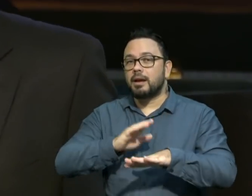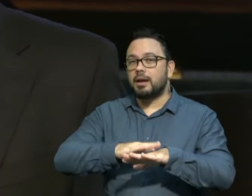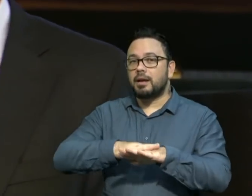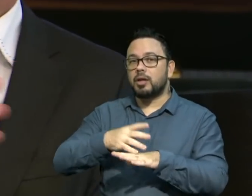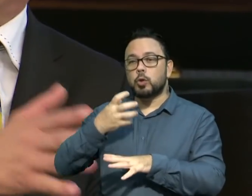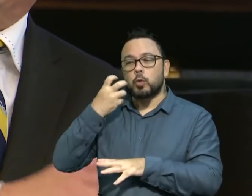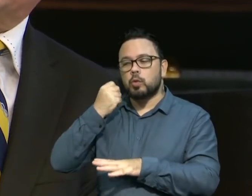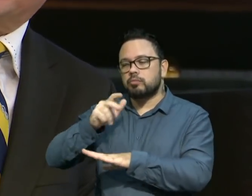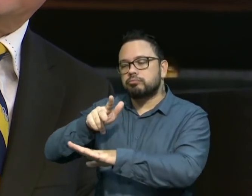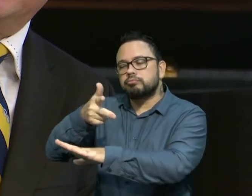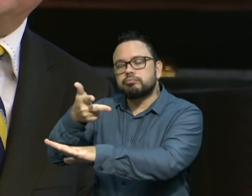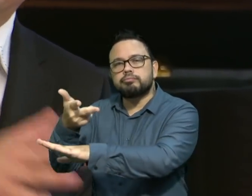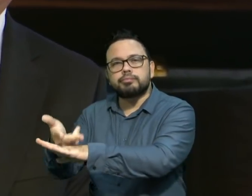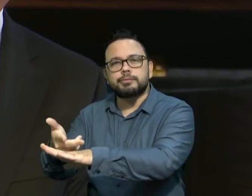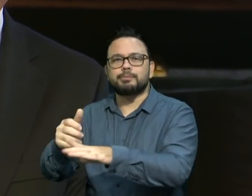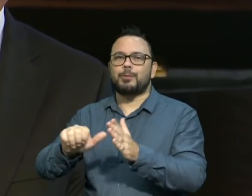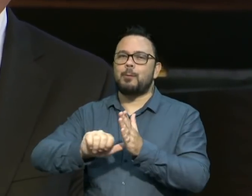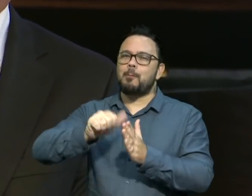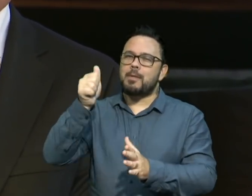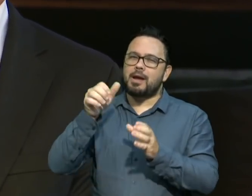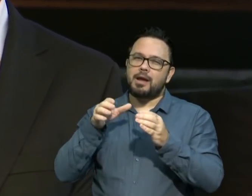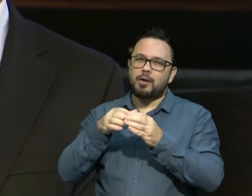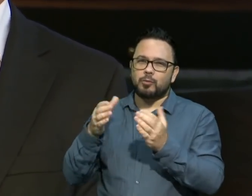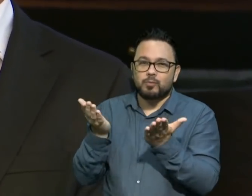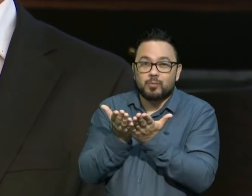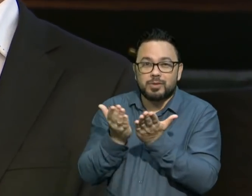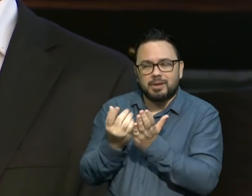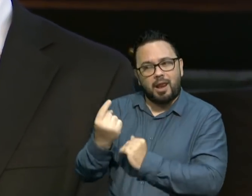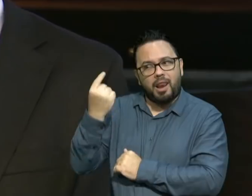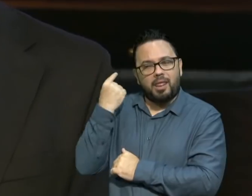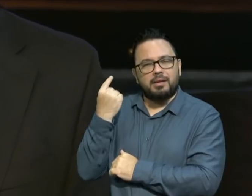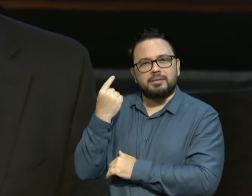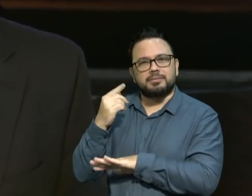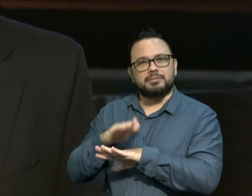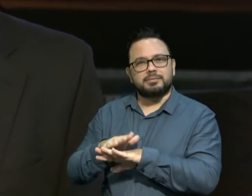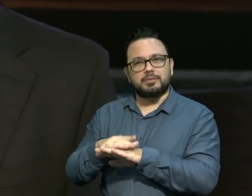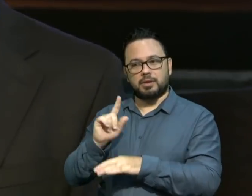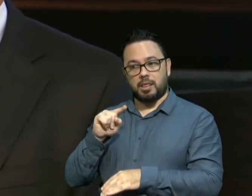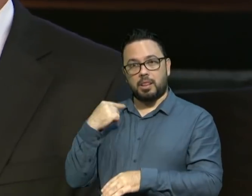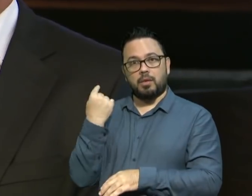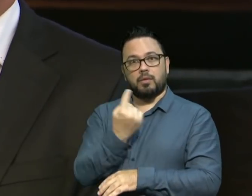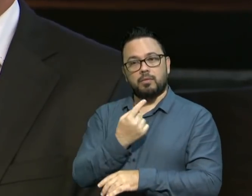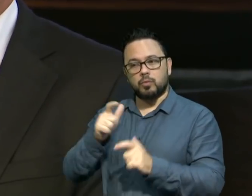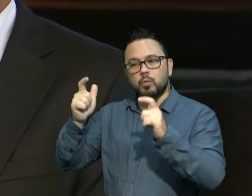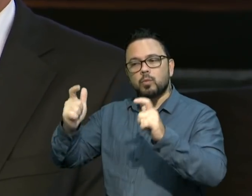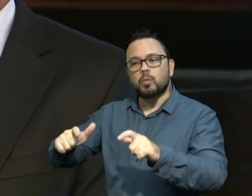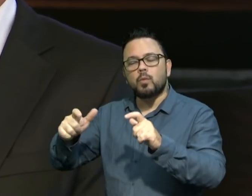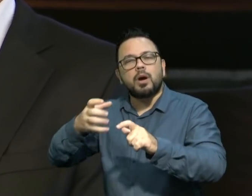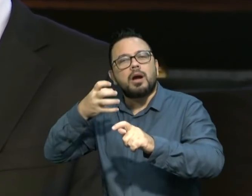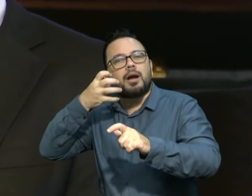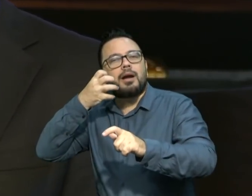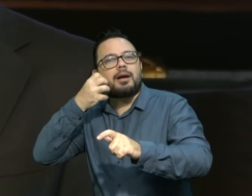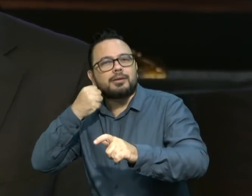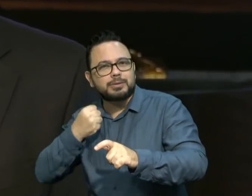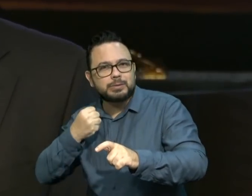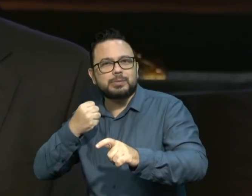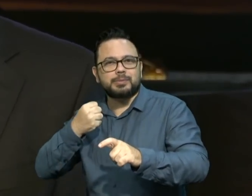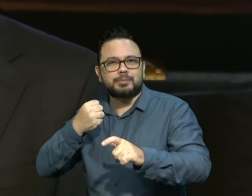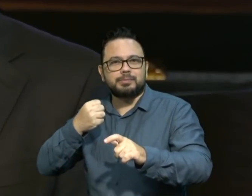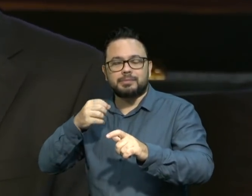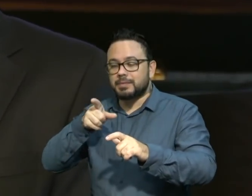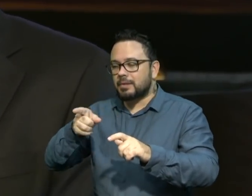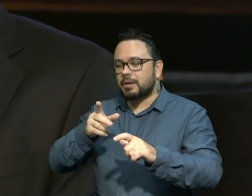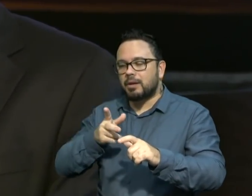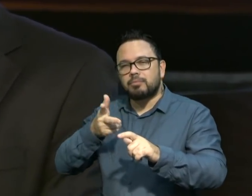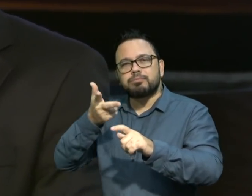por isso os primeiros cristãos diziam vamos ao quarto de dormir vamos ao knit